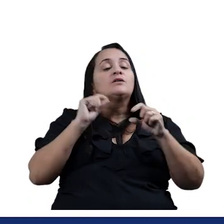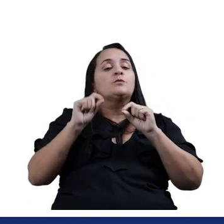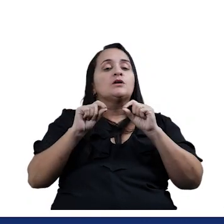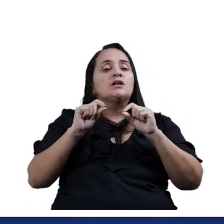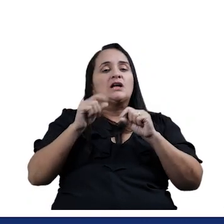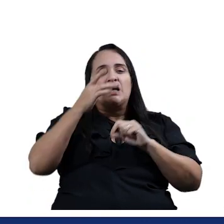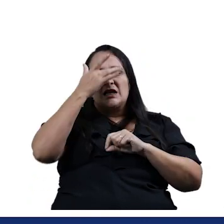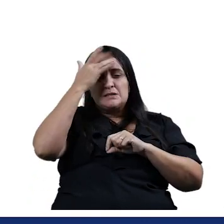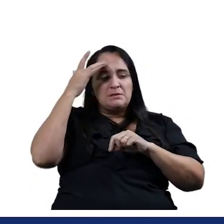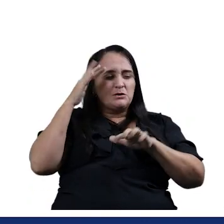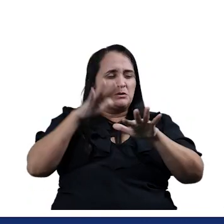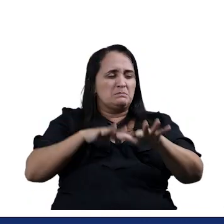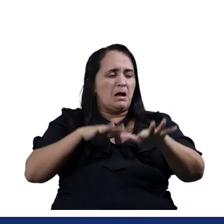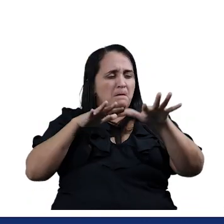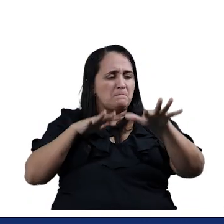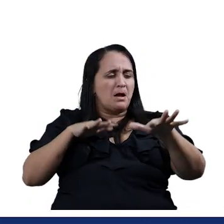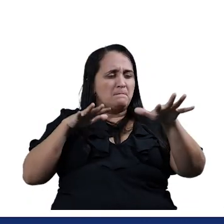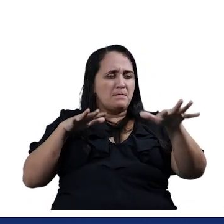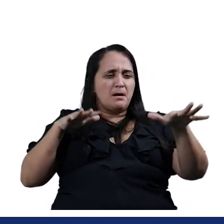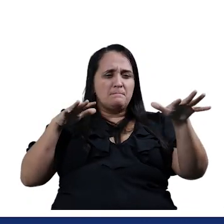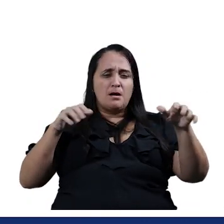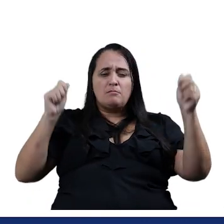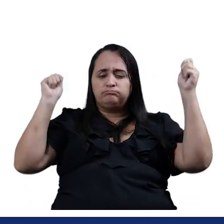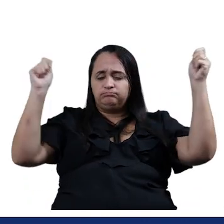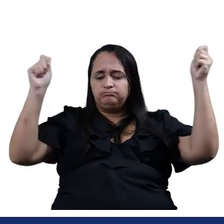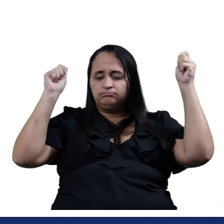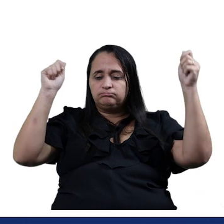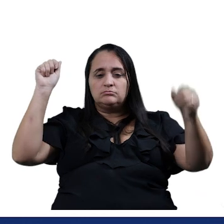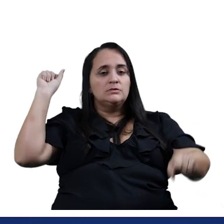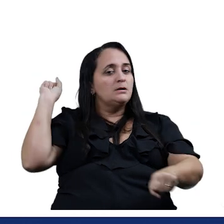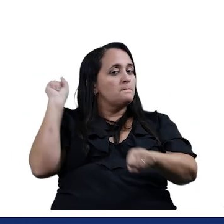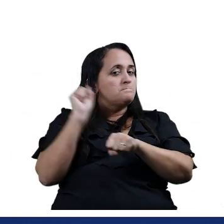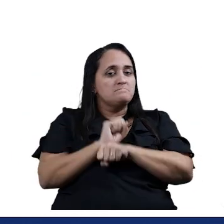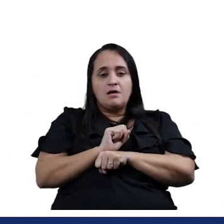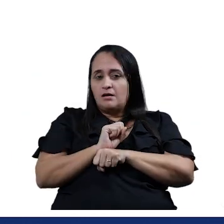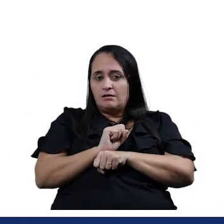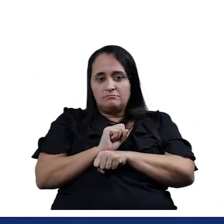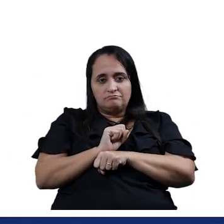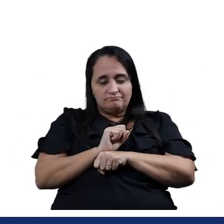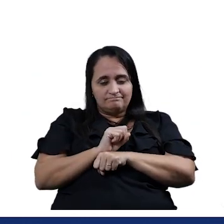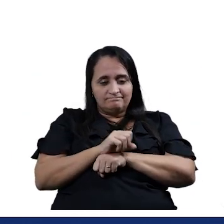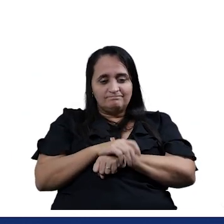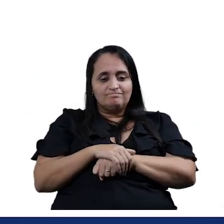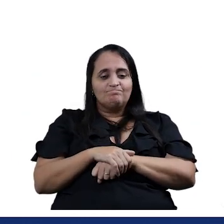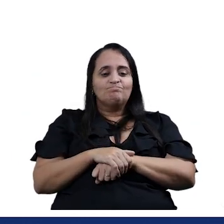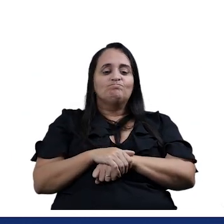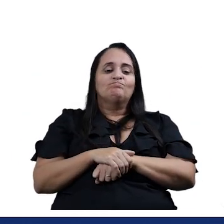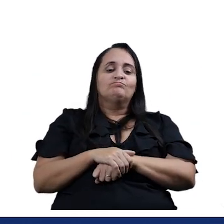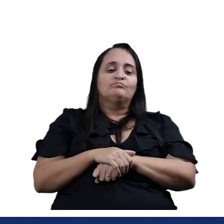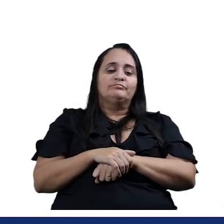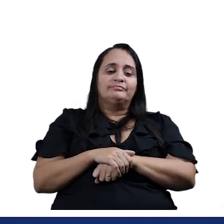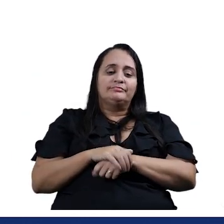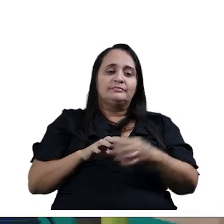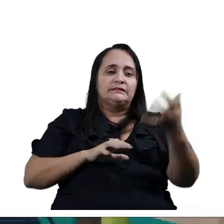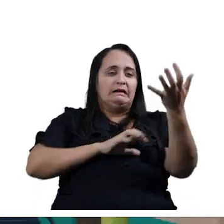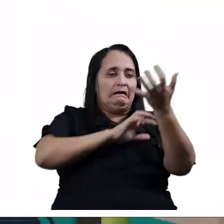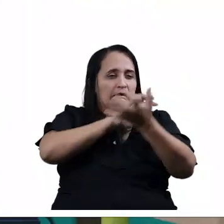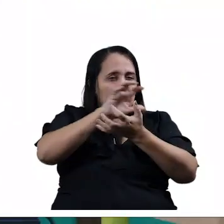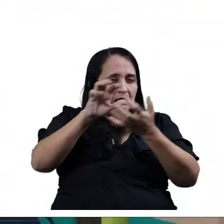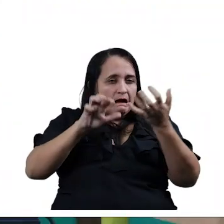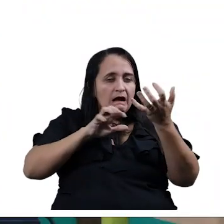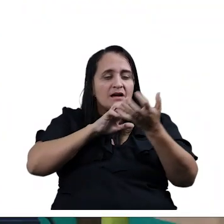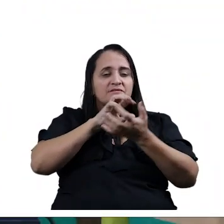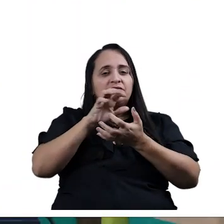manifestantes parariam suas atividades em forma de protesto. É a famosa greve,